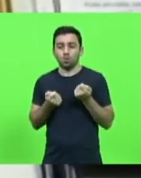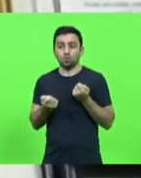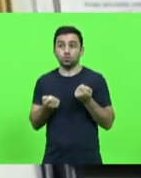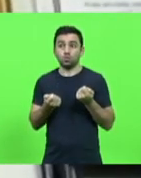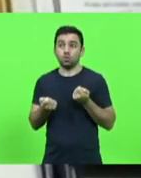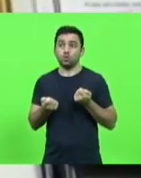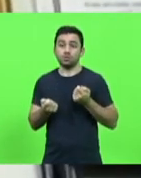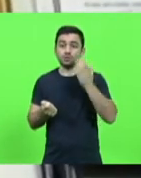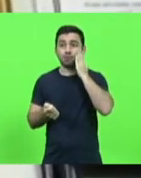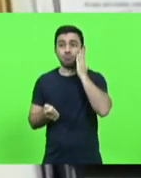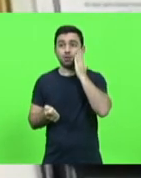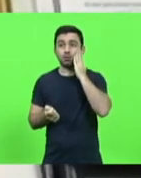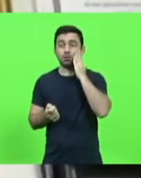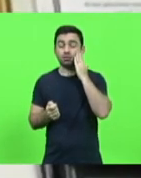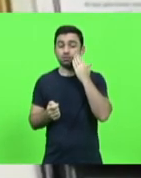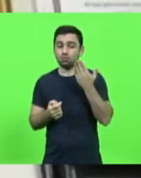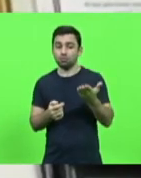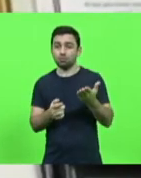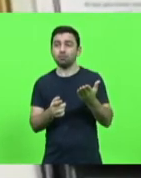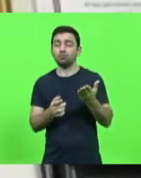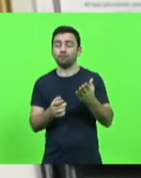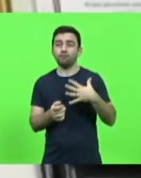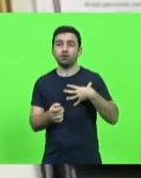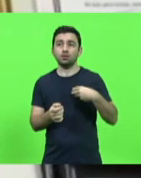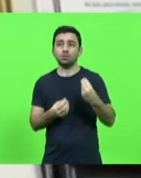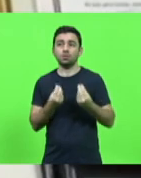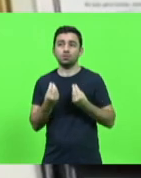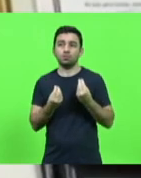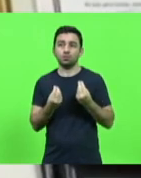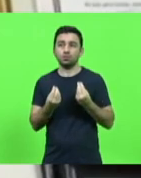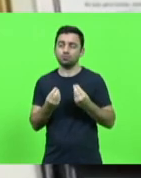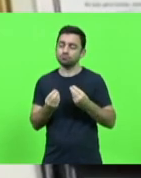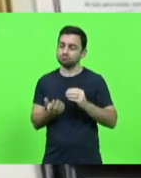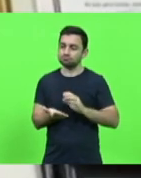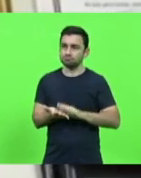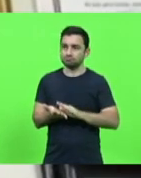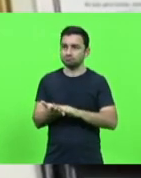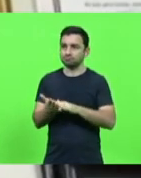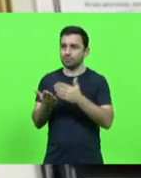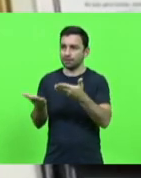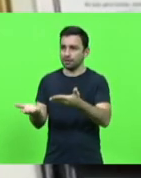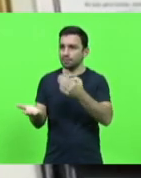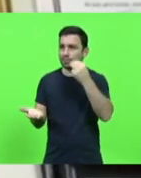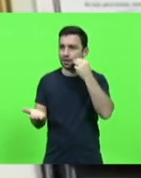tudo. E, por isso, eu quero parabenizar a deputada Marlene Fengler por